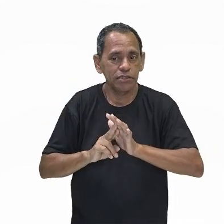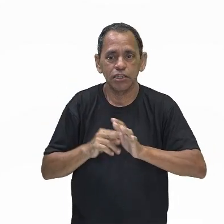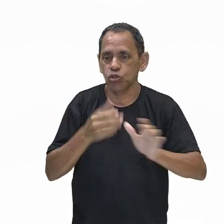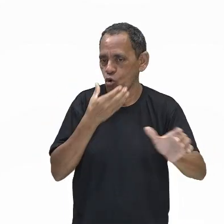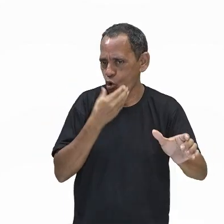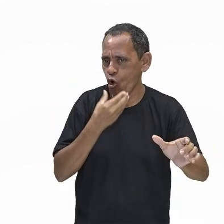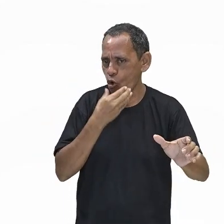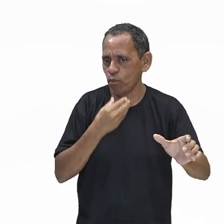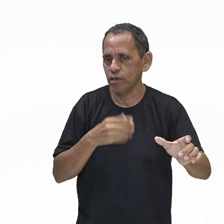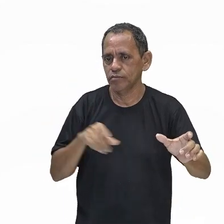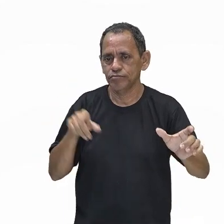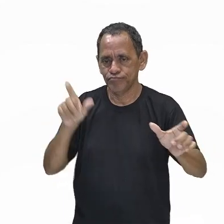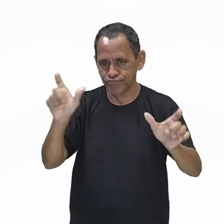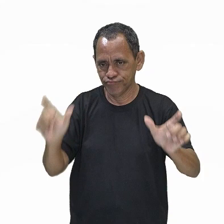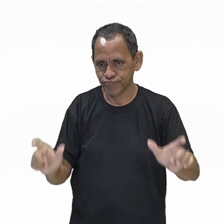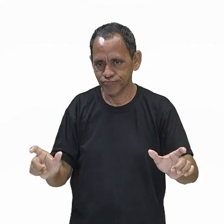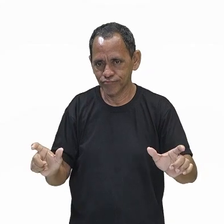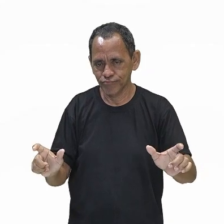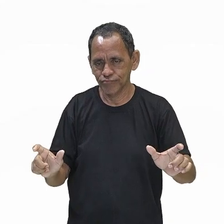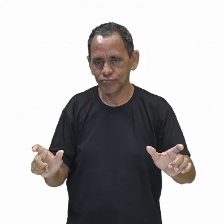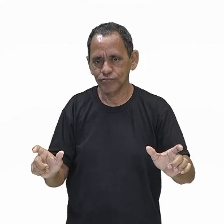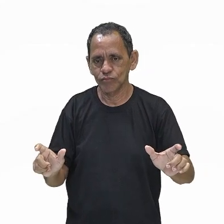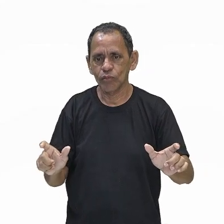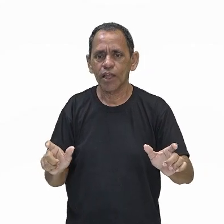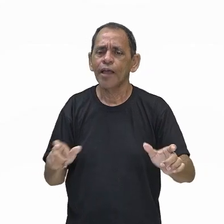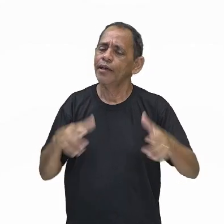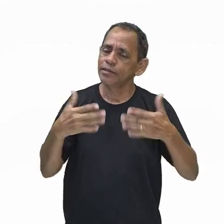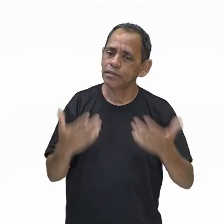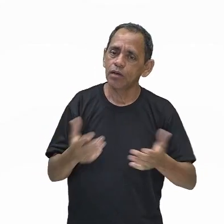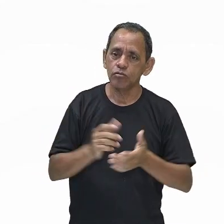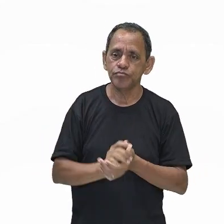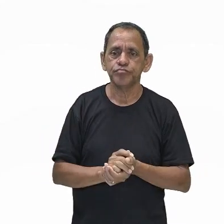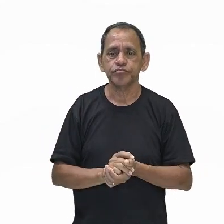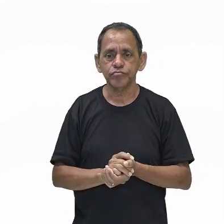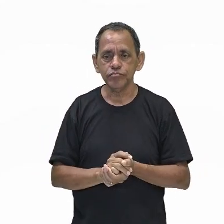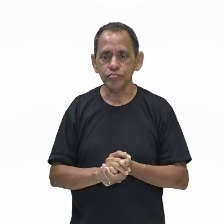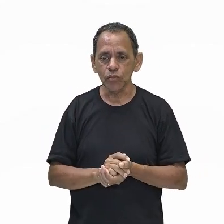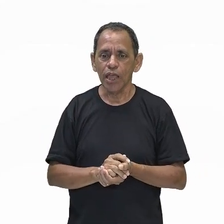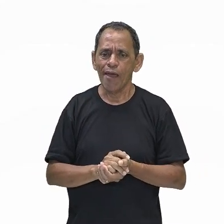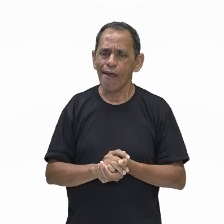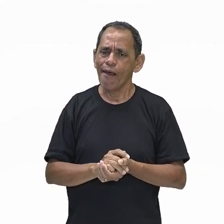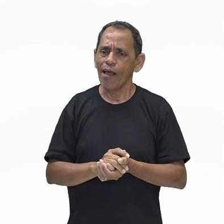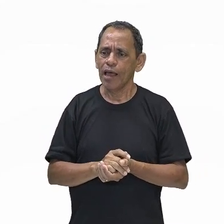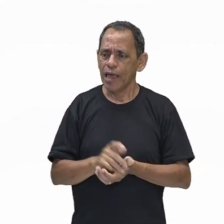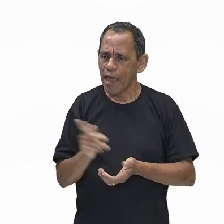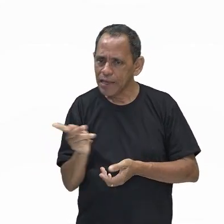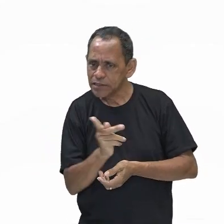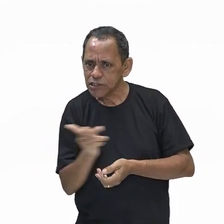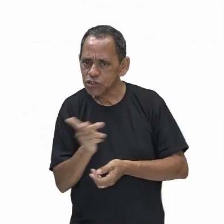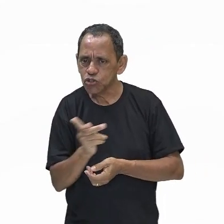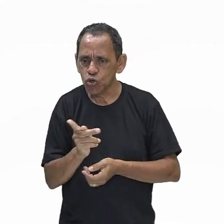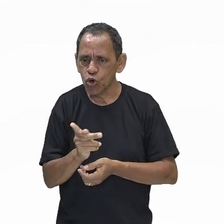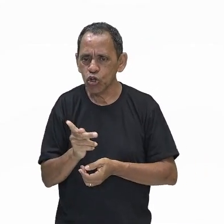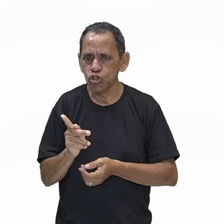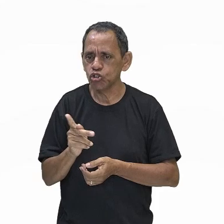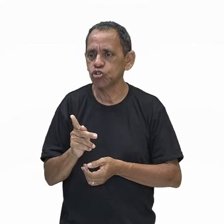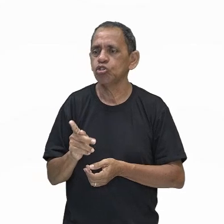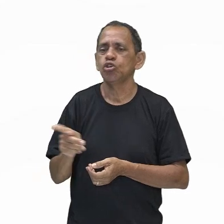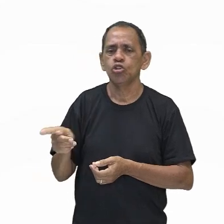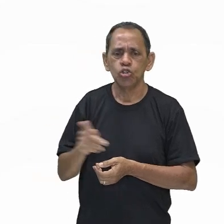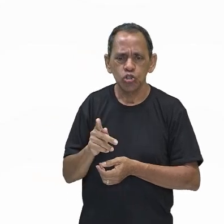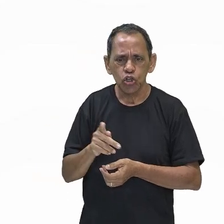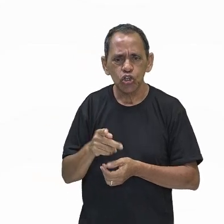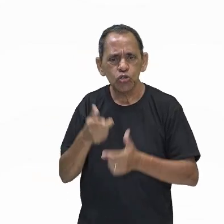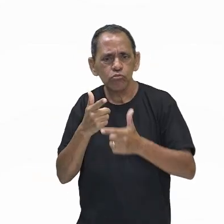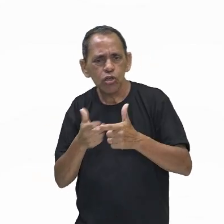que lidera a vingança, né, contra Hermógenes, que também é cangaceiro, tá? Jagunço e tudo mais.